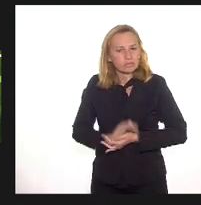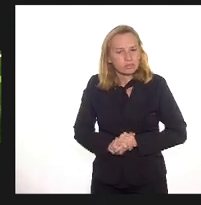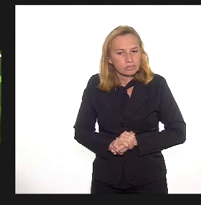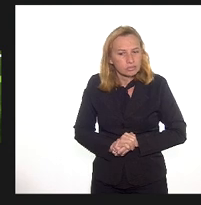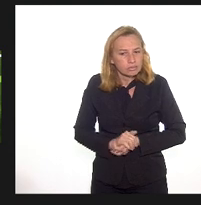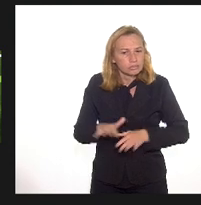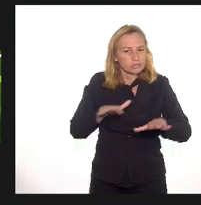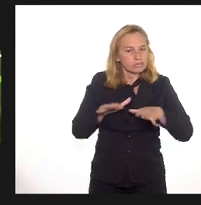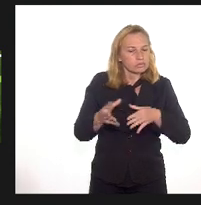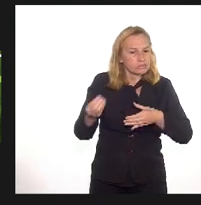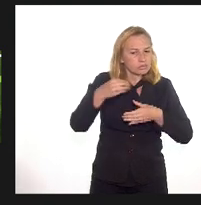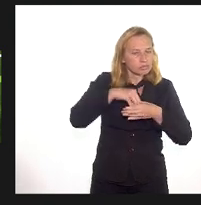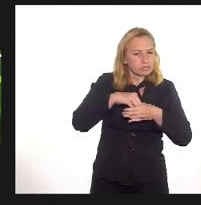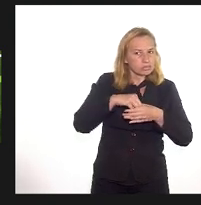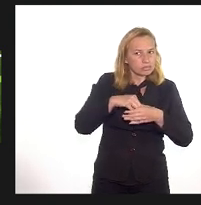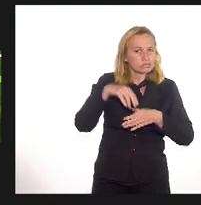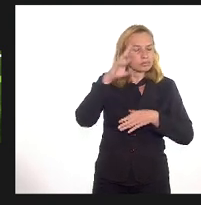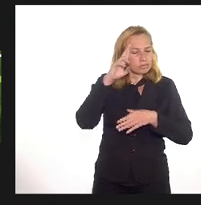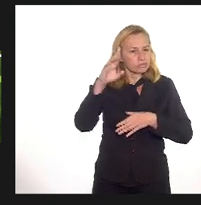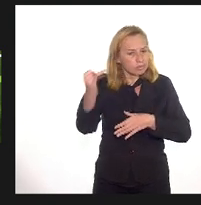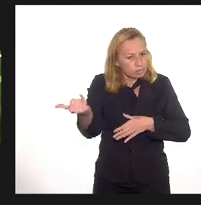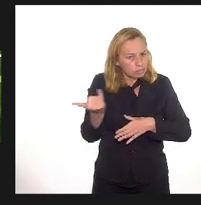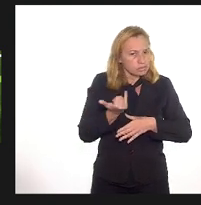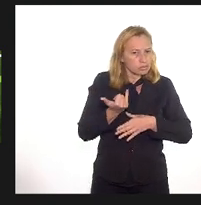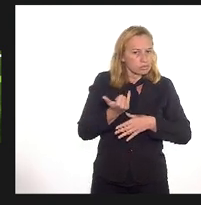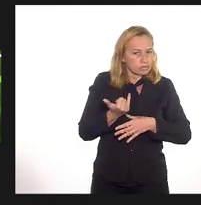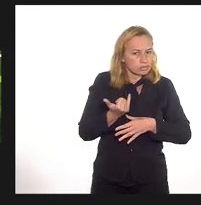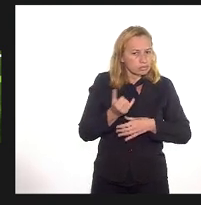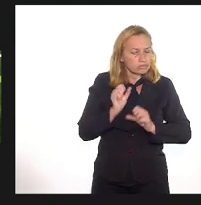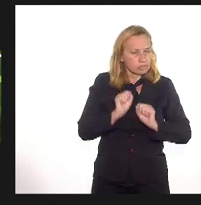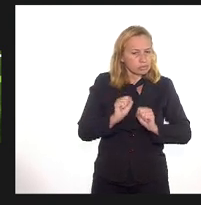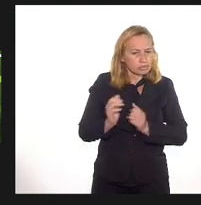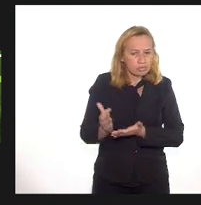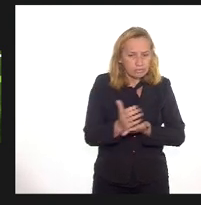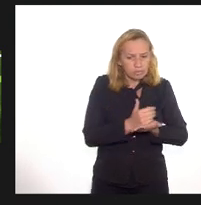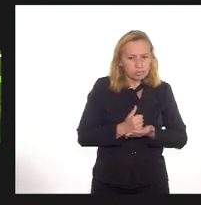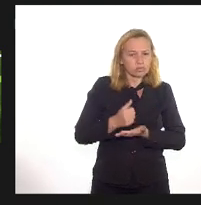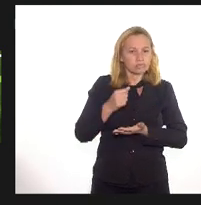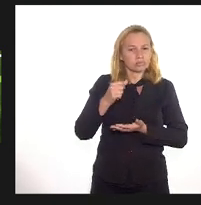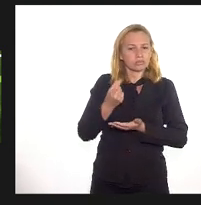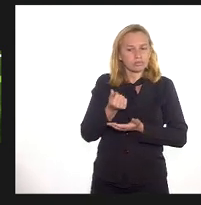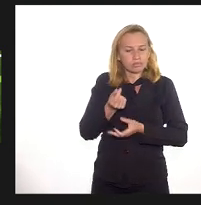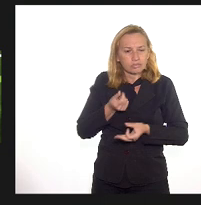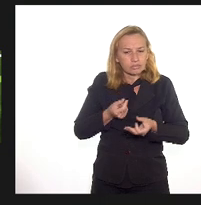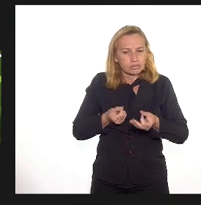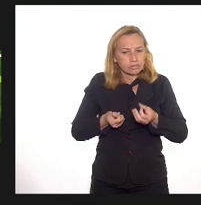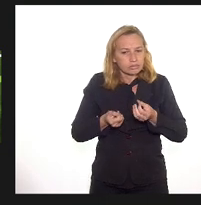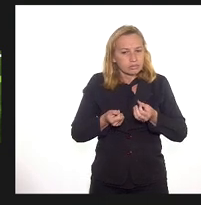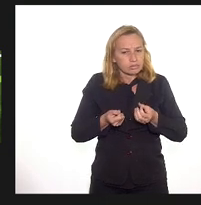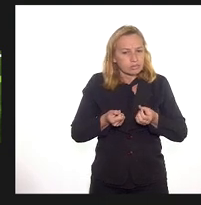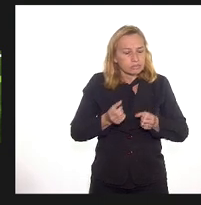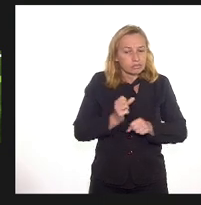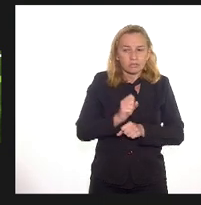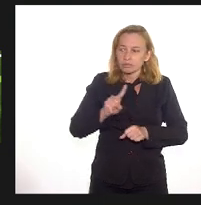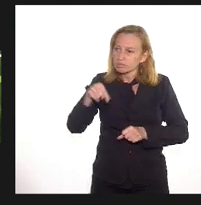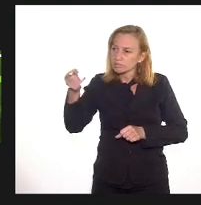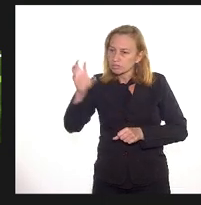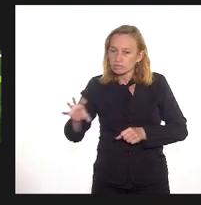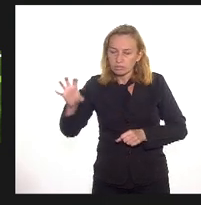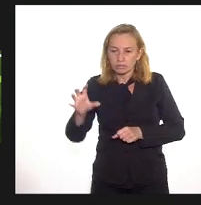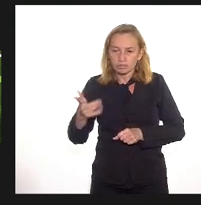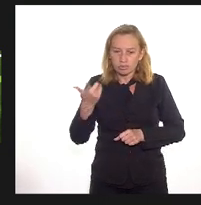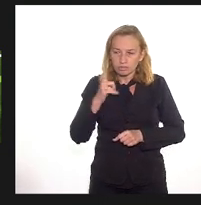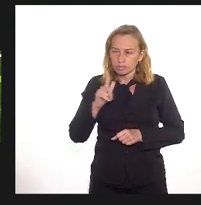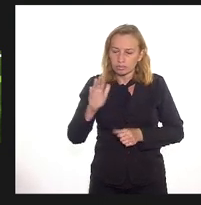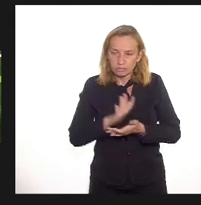na movimentação interna, como Vossa Senhoria acabou de mencionar, a gente pode recolher o tributo. Na movimentação para outros estados, não. Então, uma noção da proporcionalidade